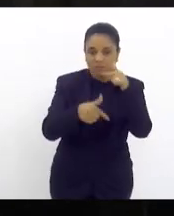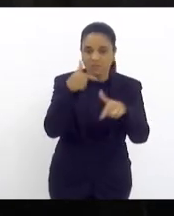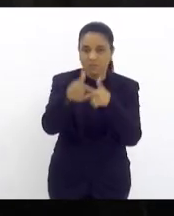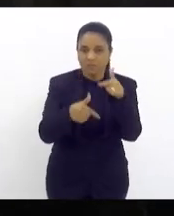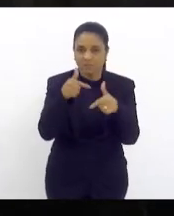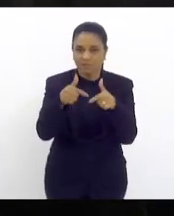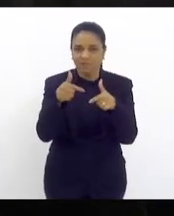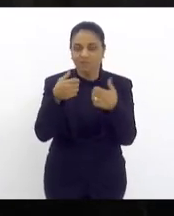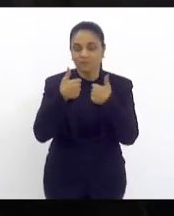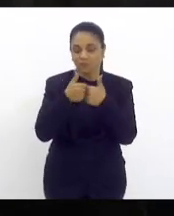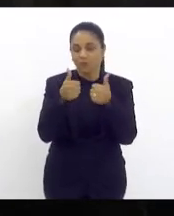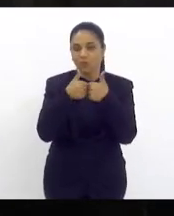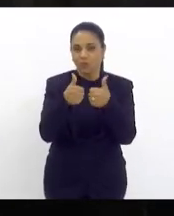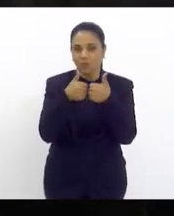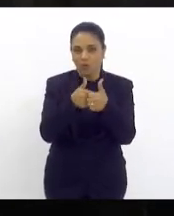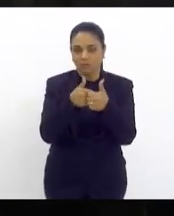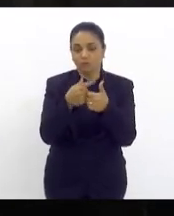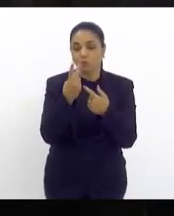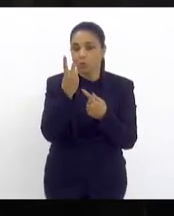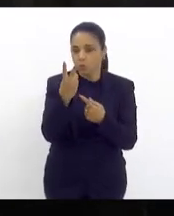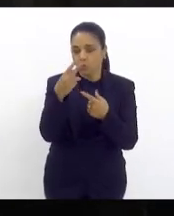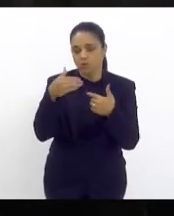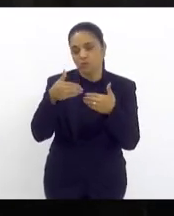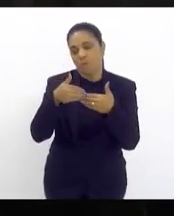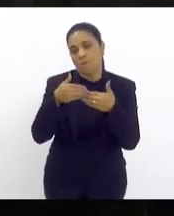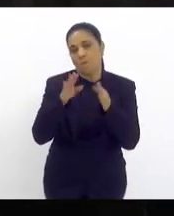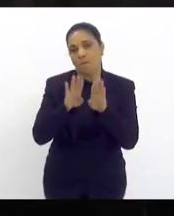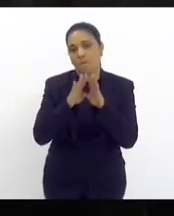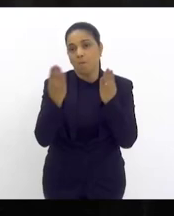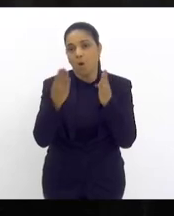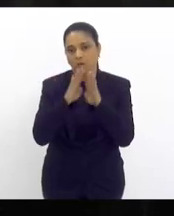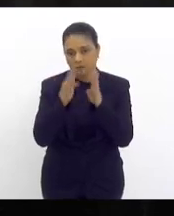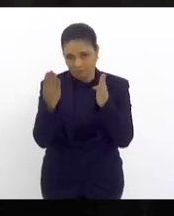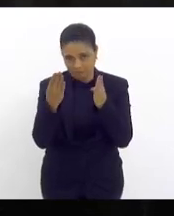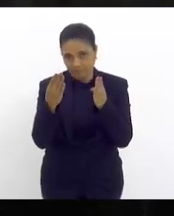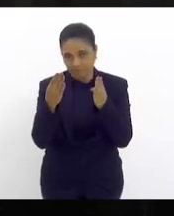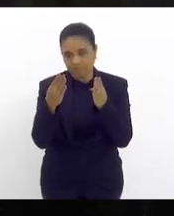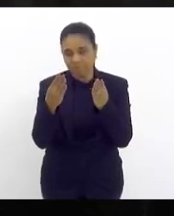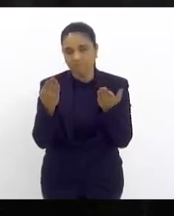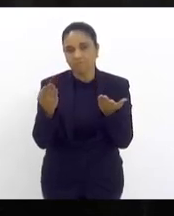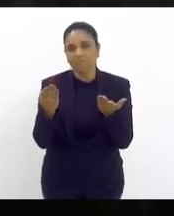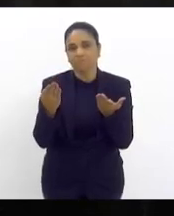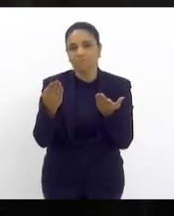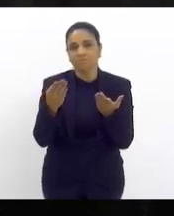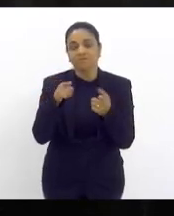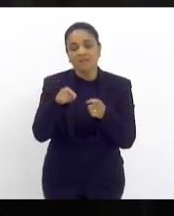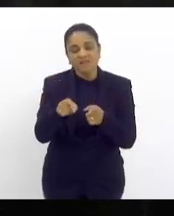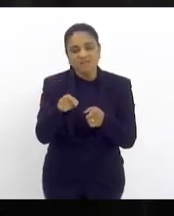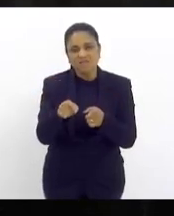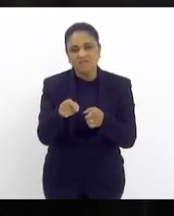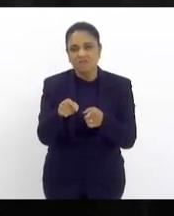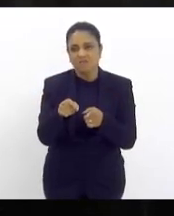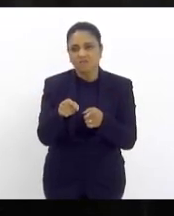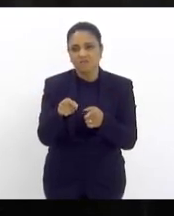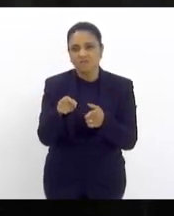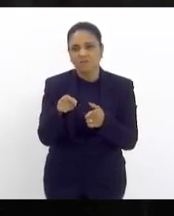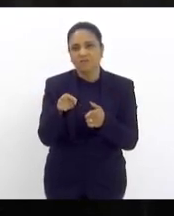nos carros com mais de duas portas eu falo isso aqui porque esse tipo de covardia